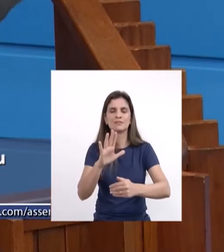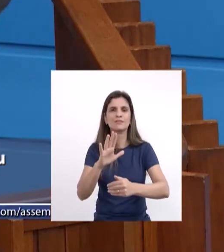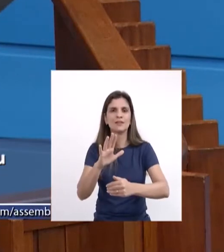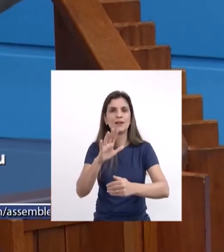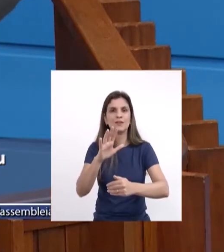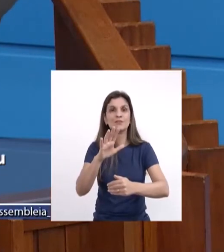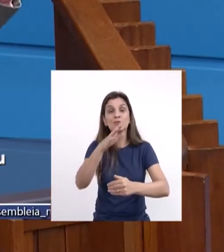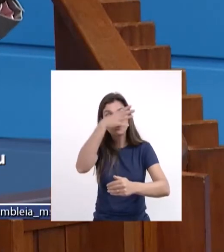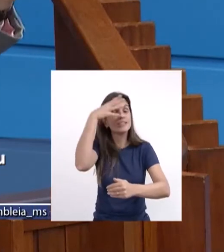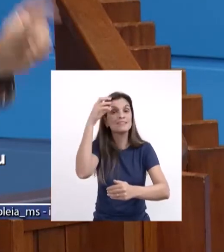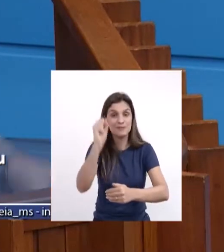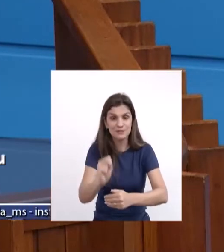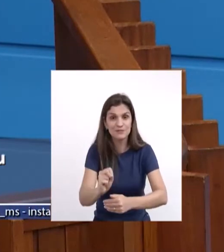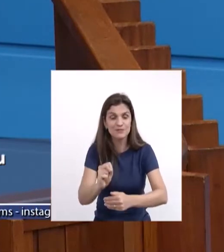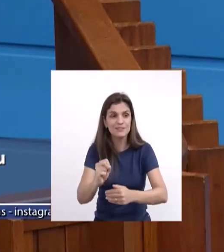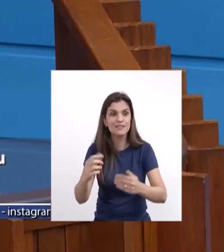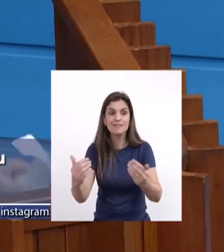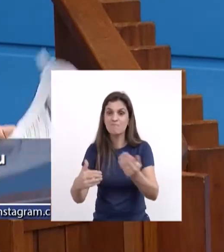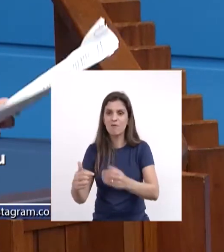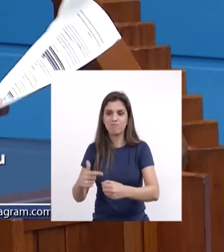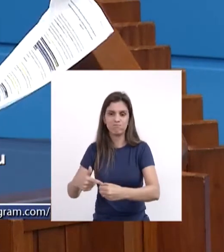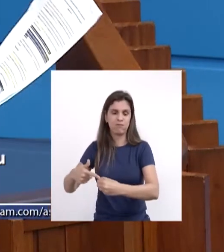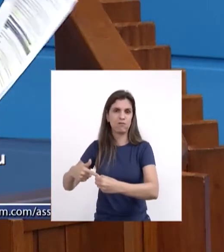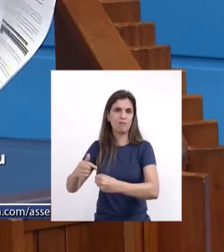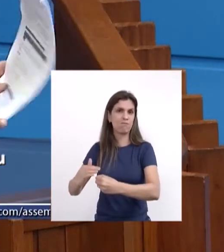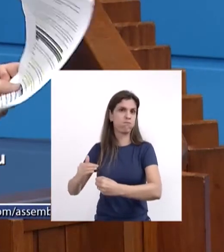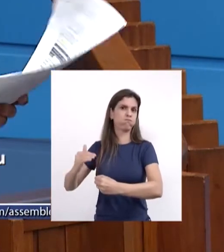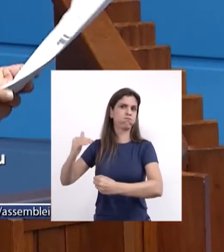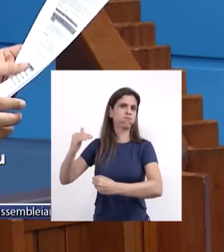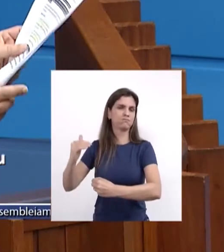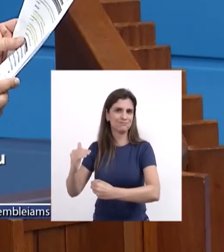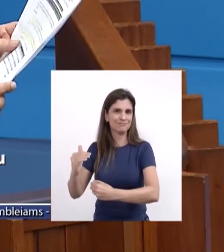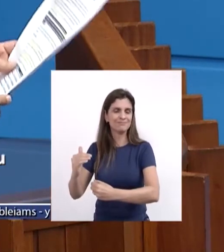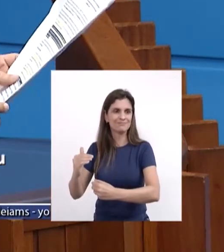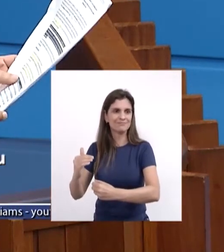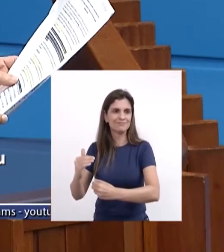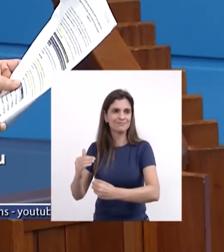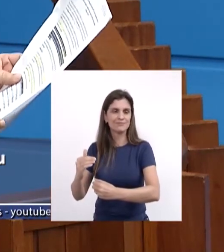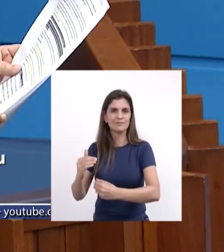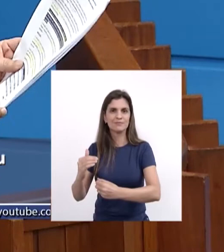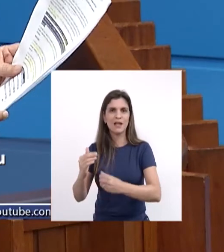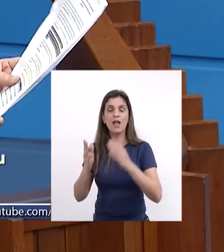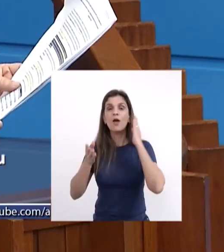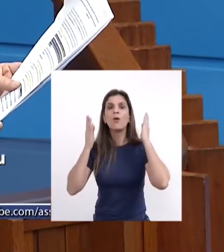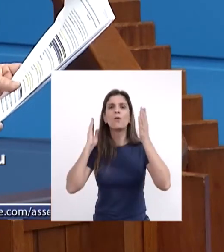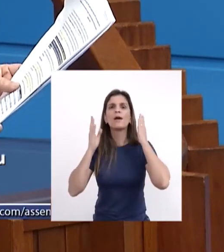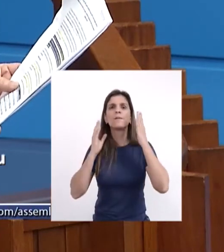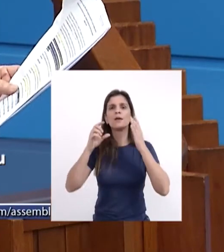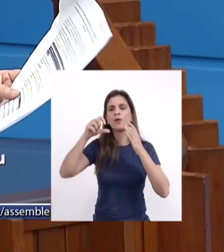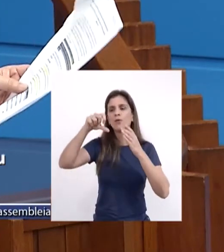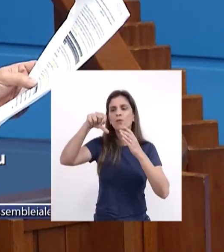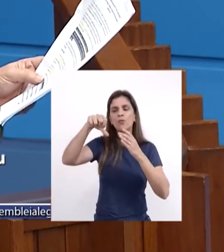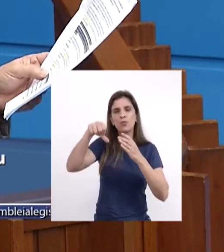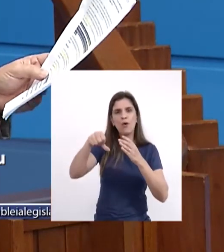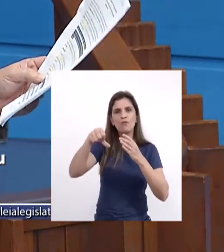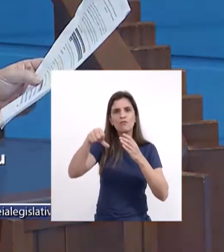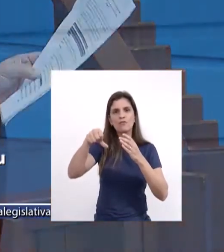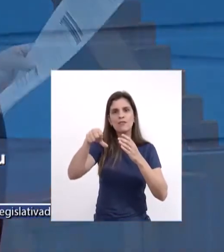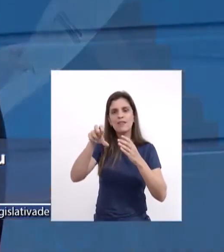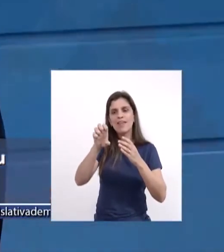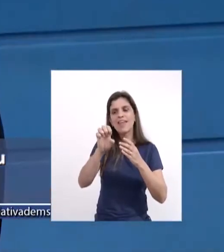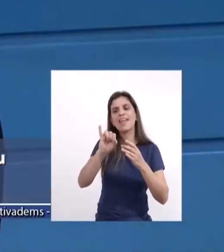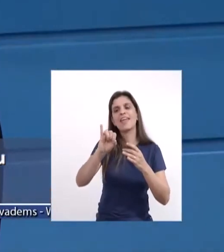ele abasteceu 108 mil litros e eu compreendi por quê. Um caminhão 9-eixo, deputado Cabalmi, que cruza